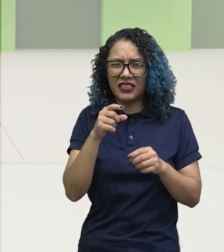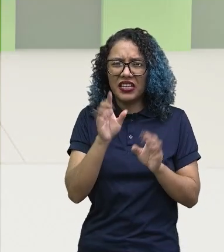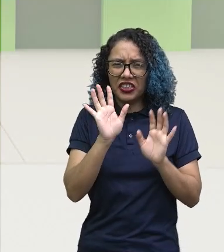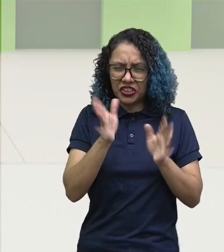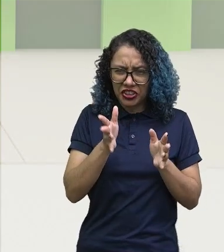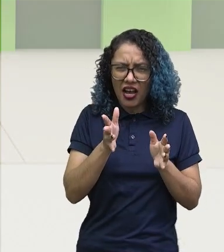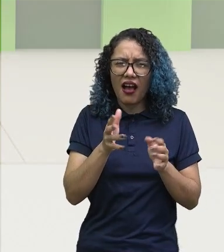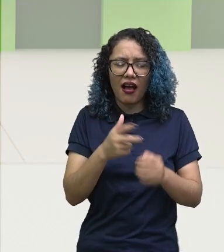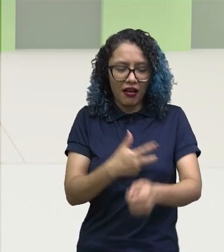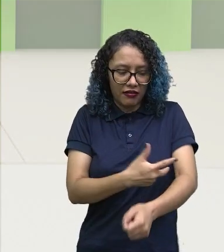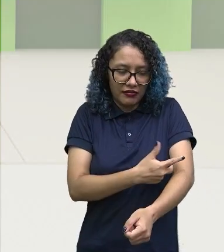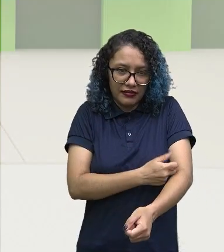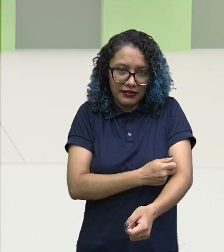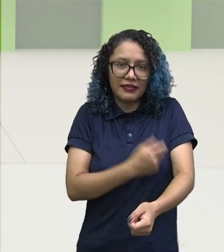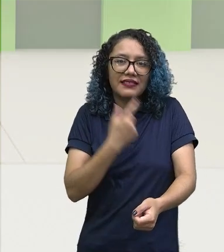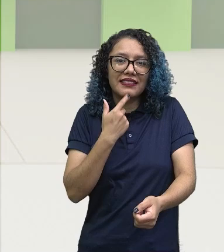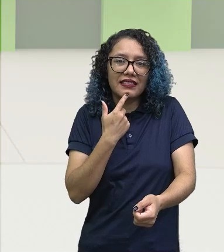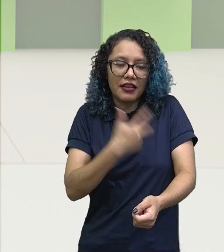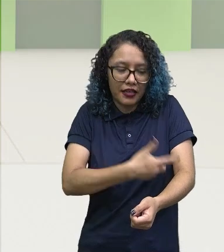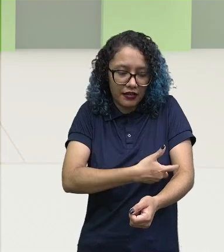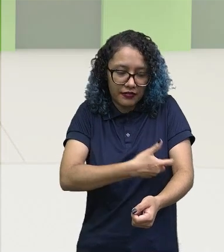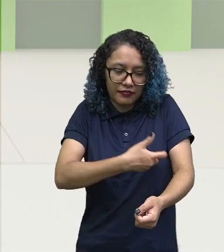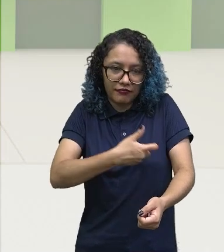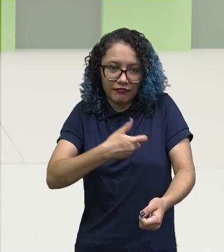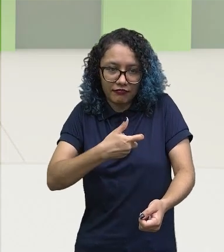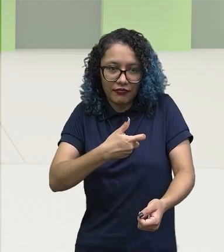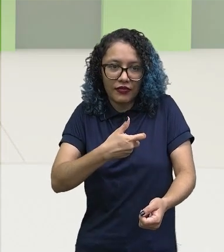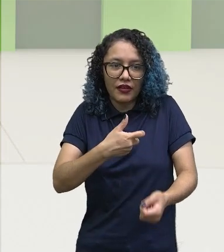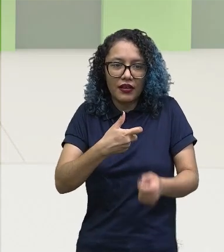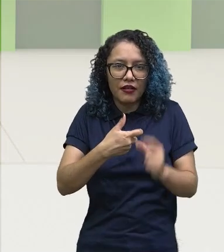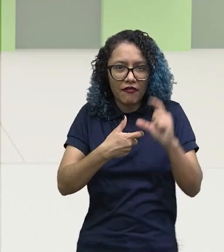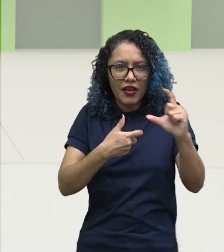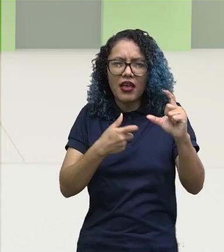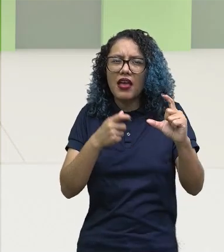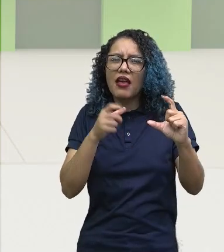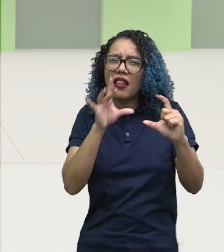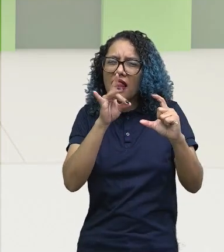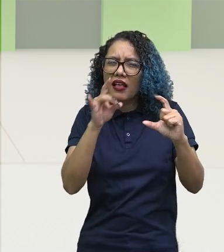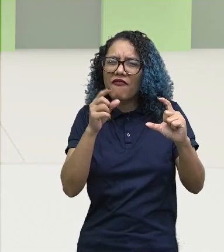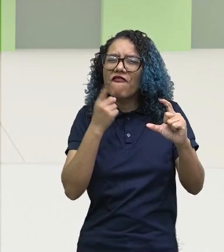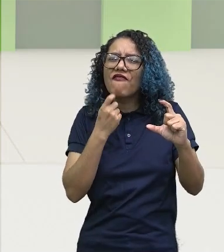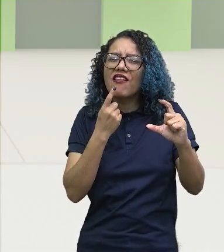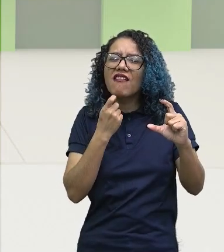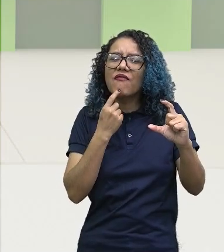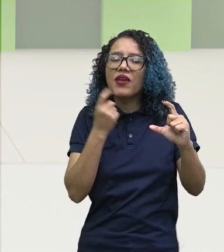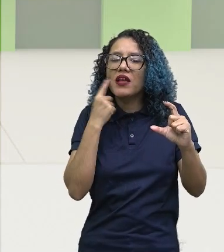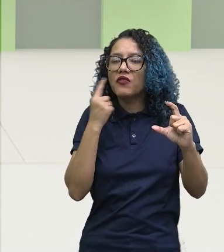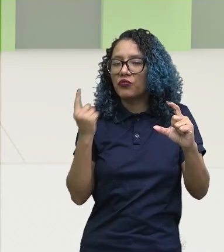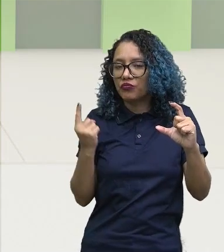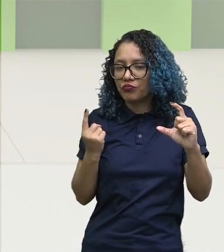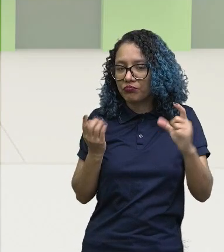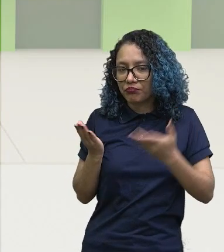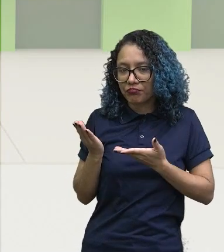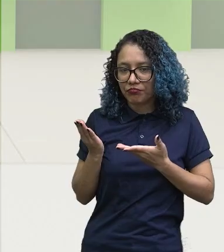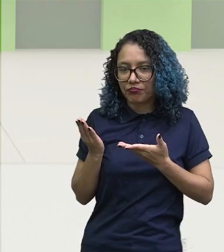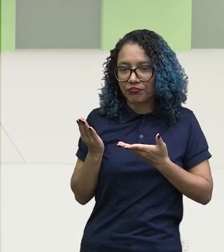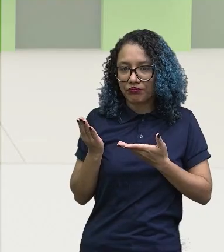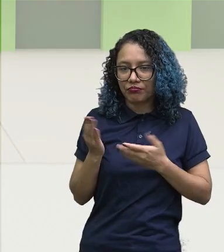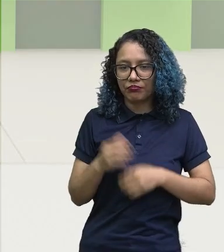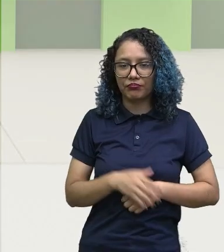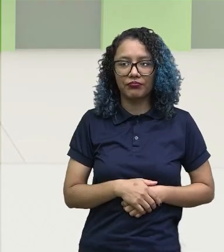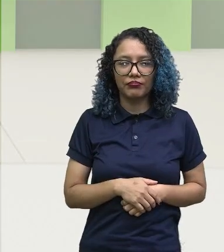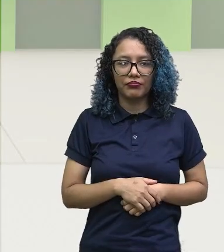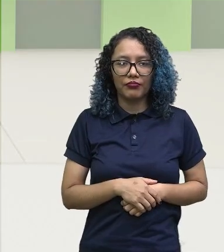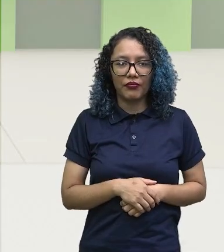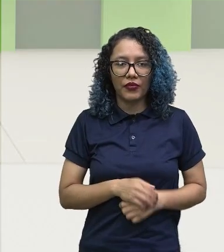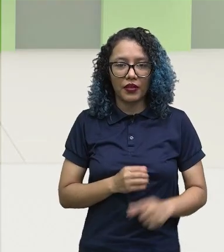pôde observar ali no momento que retira, a gente só consegue visualizar aquele líquido vermelho, tá? Que é justamente essa primeira imagem aqui, ó, desse primeiro